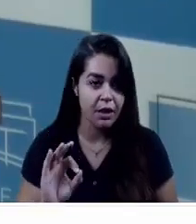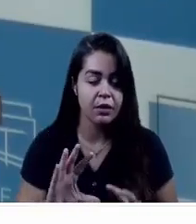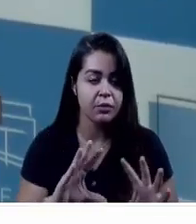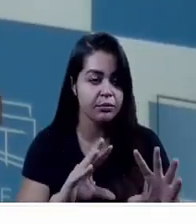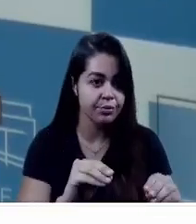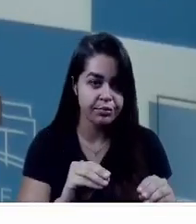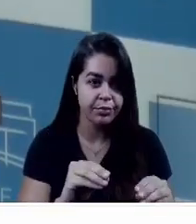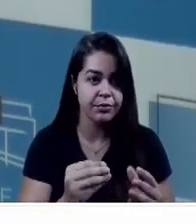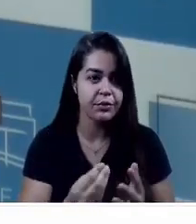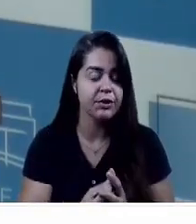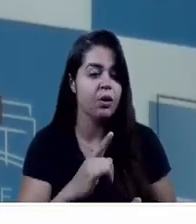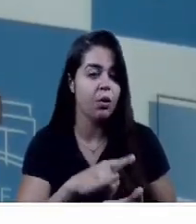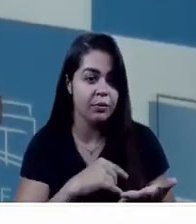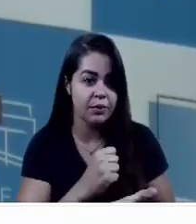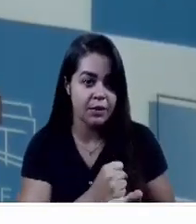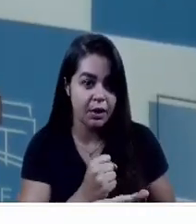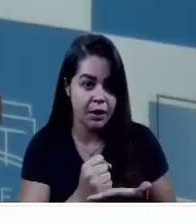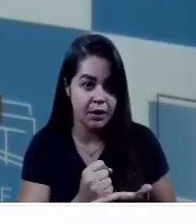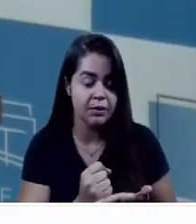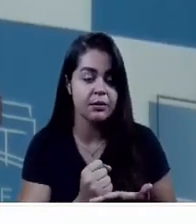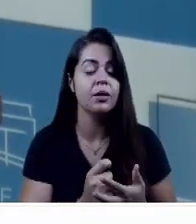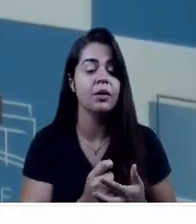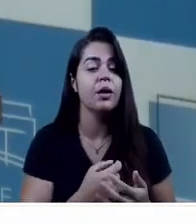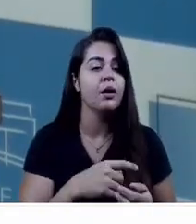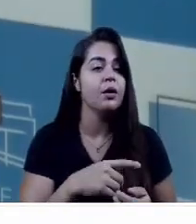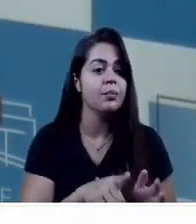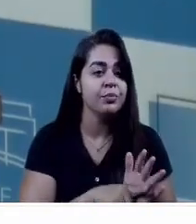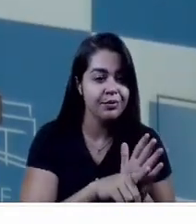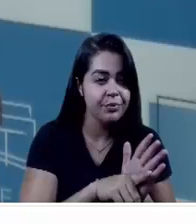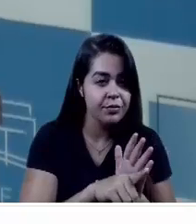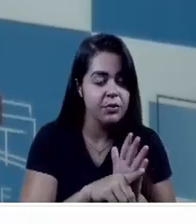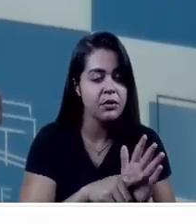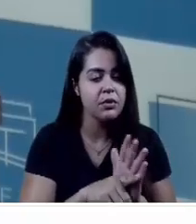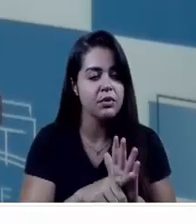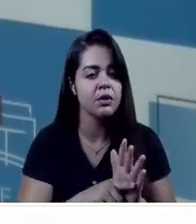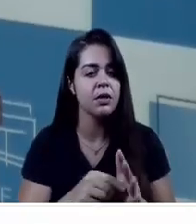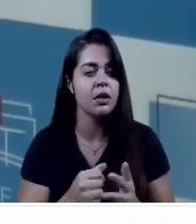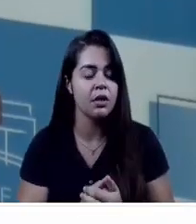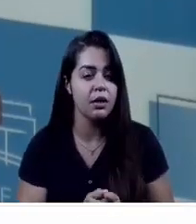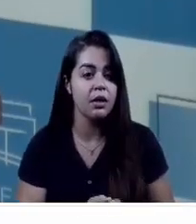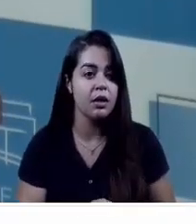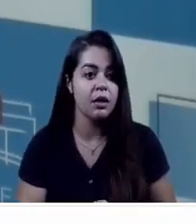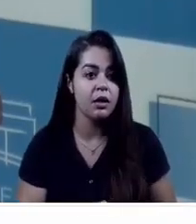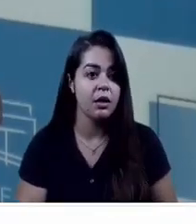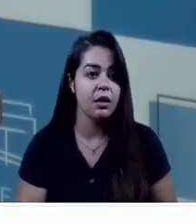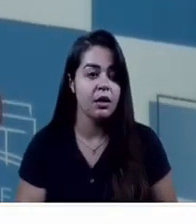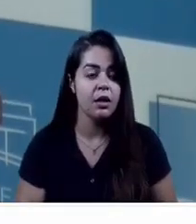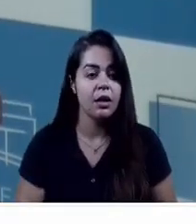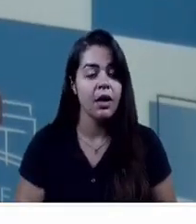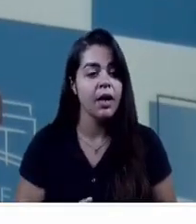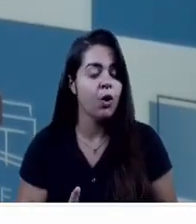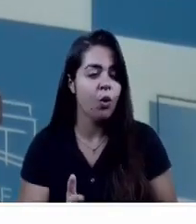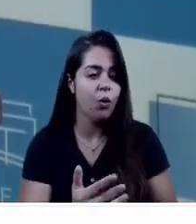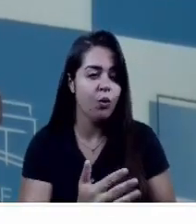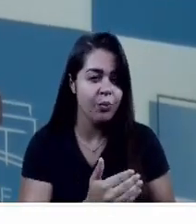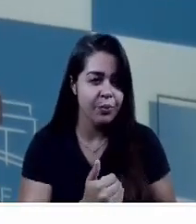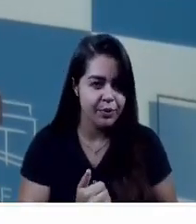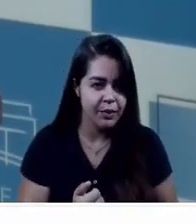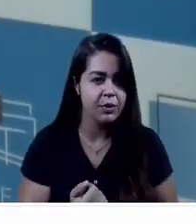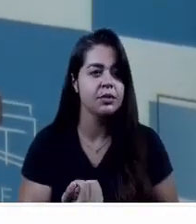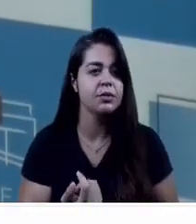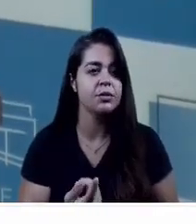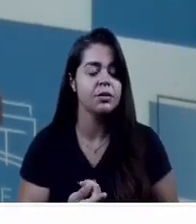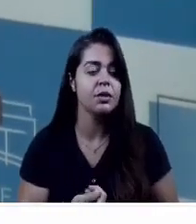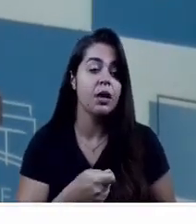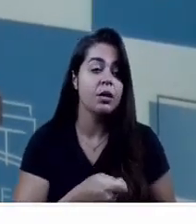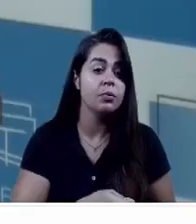para saber se, já que estava cobrando tanto do contribuinte, por que não cumpria todos